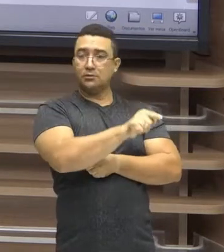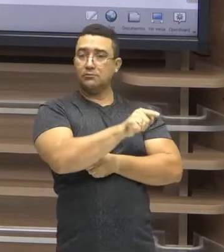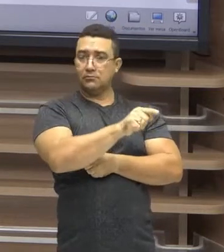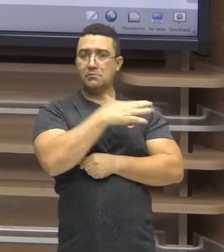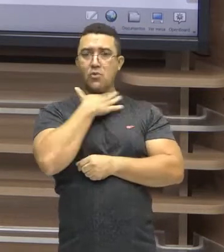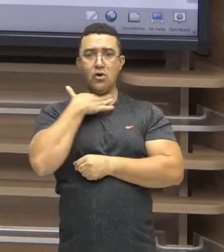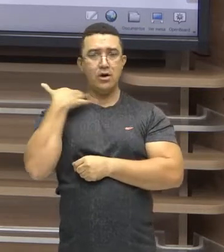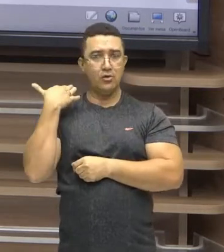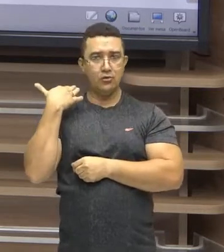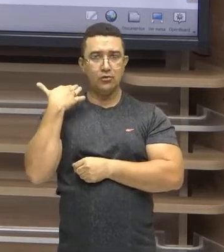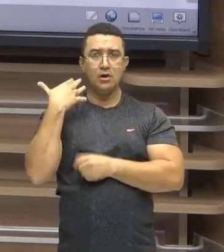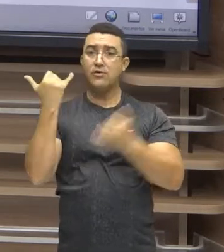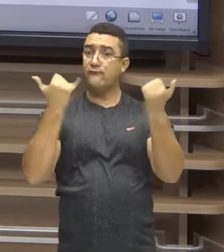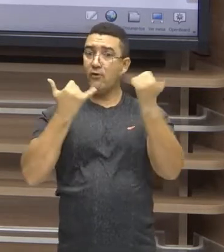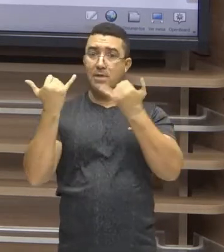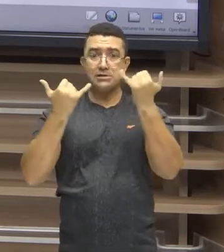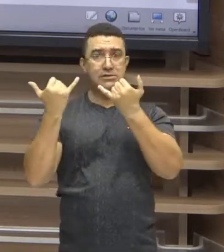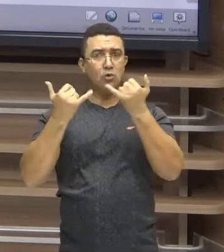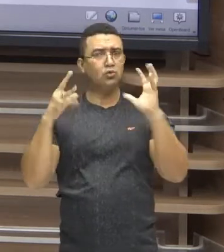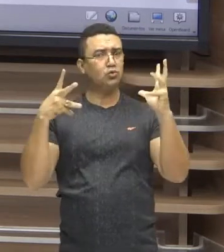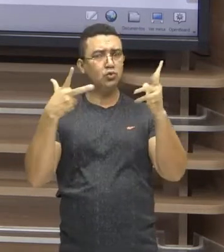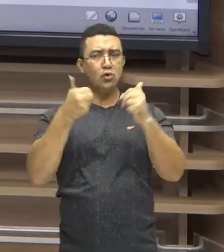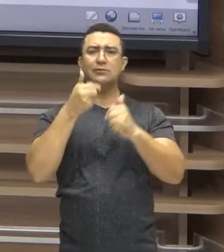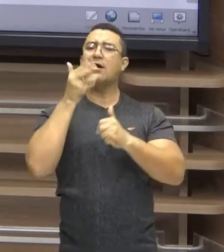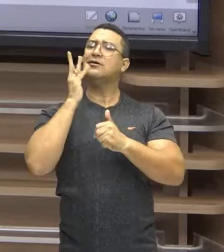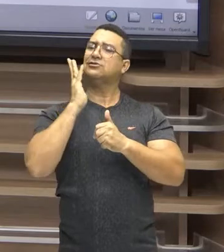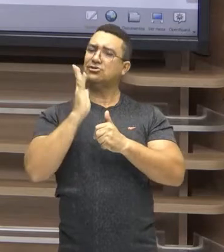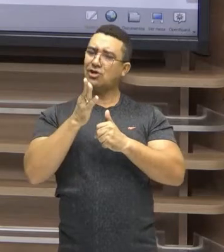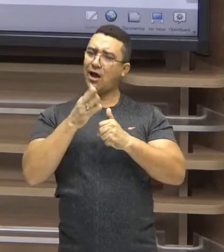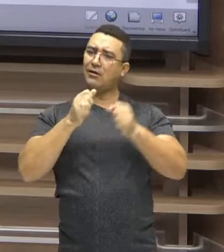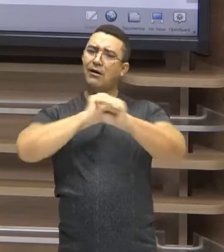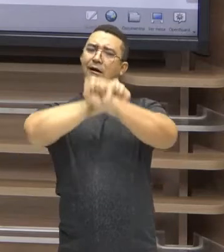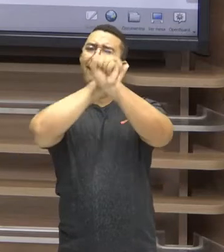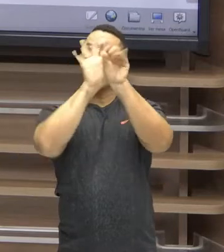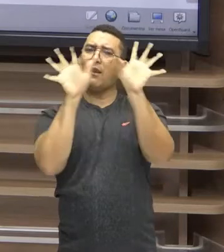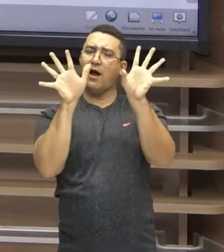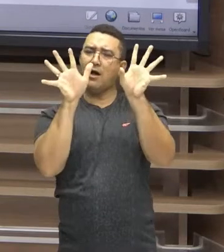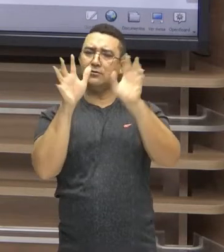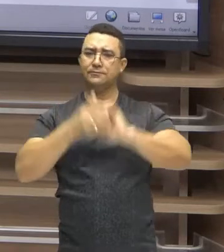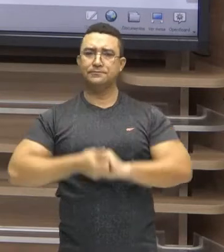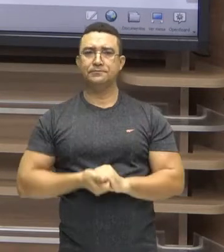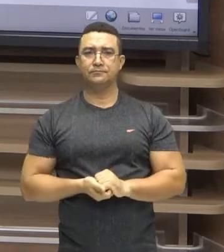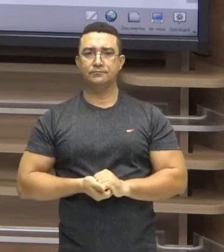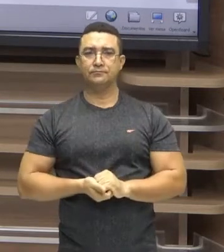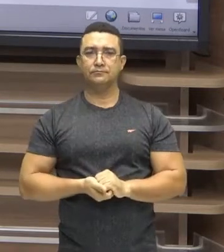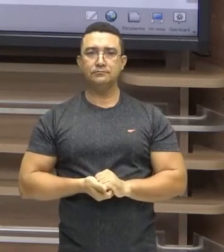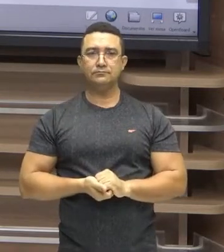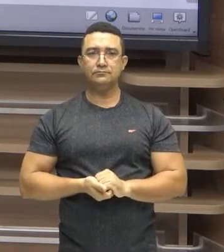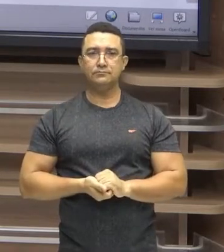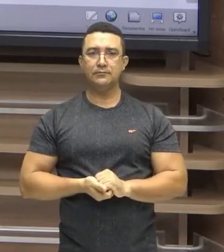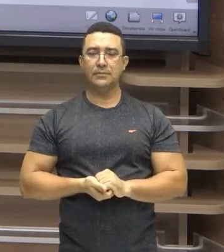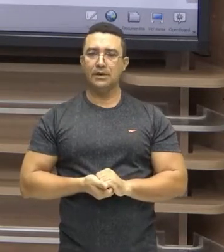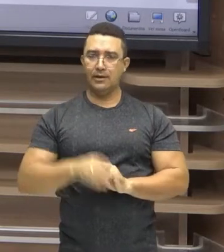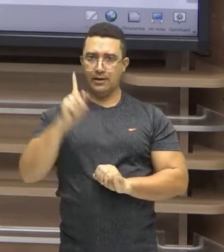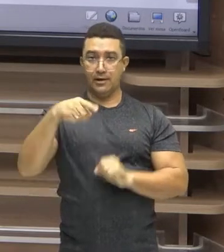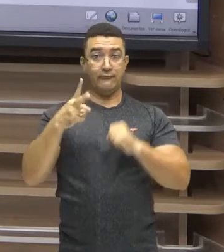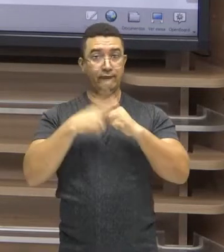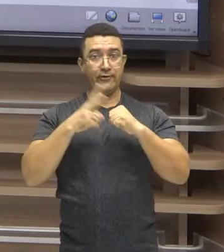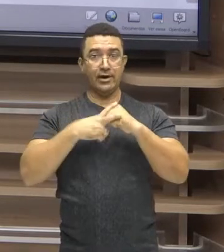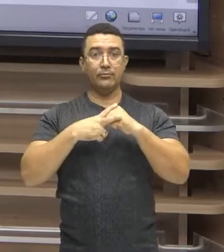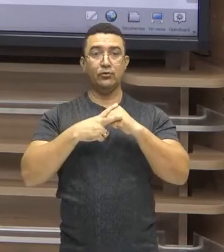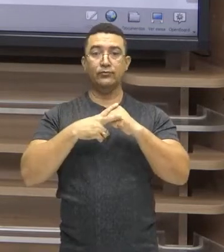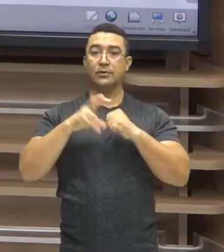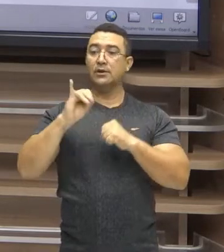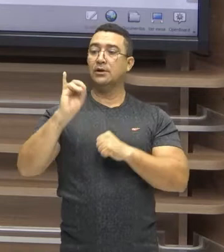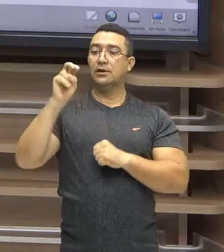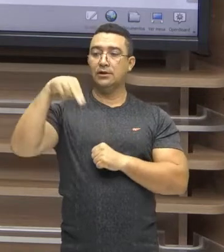está toda ali. Não preciso mais transitar para um complemento. Então, se encerra. Isso é um verbo transitivo, intransitivo.